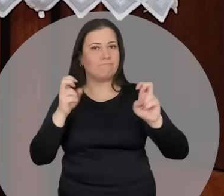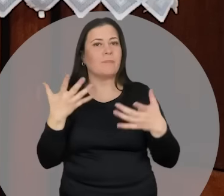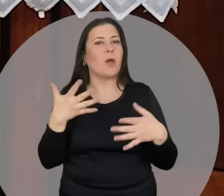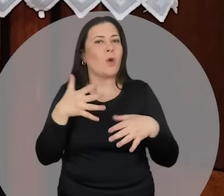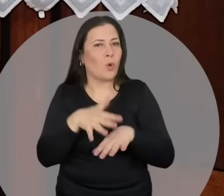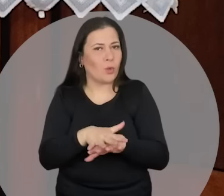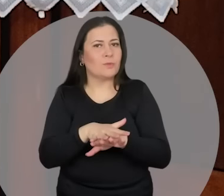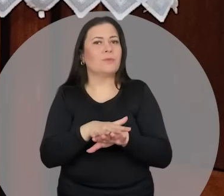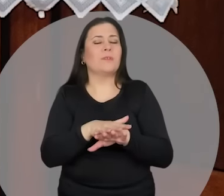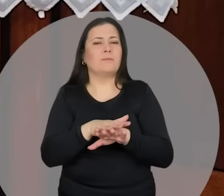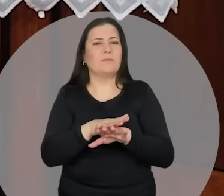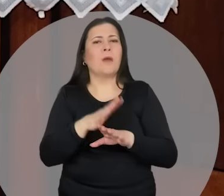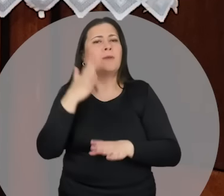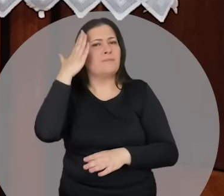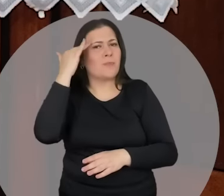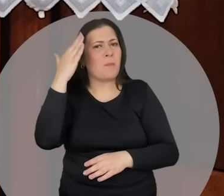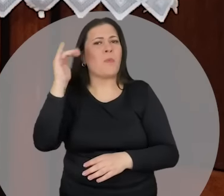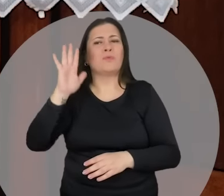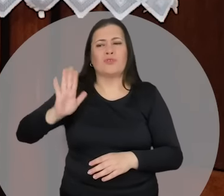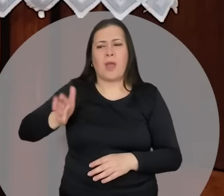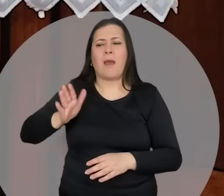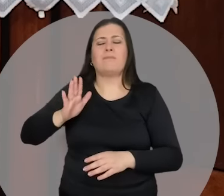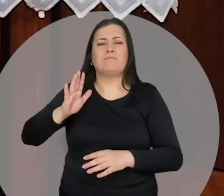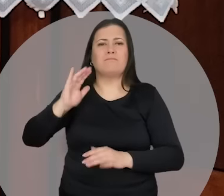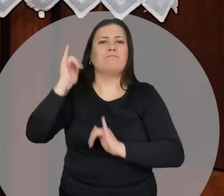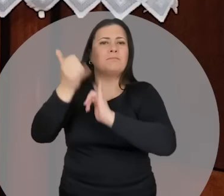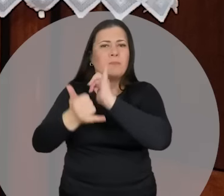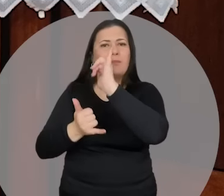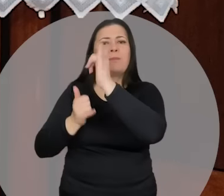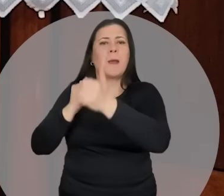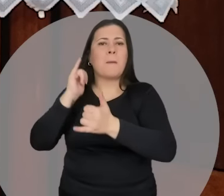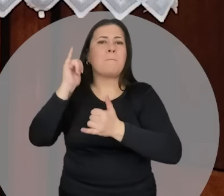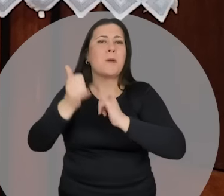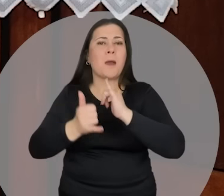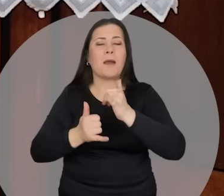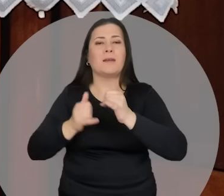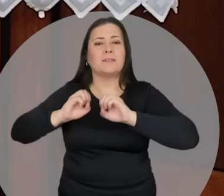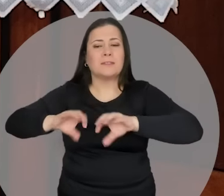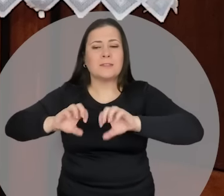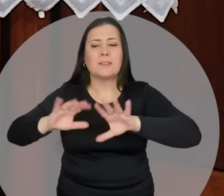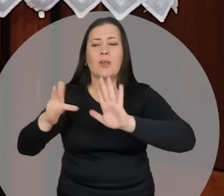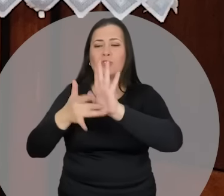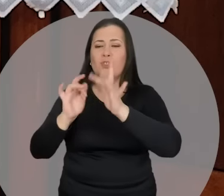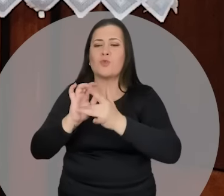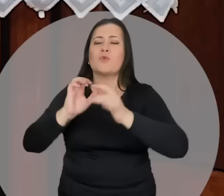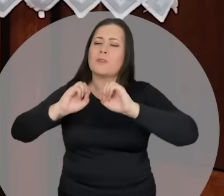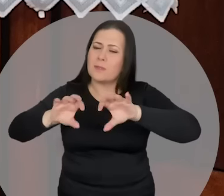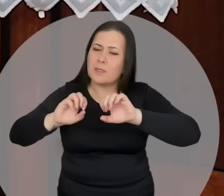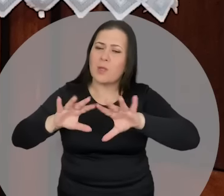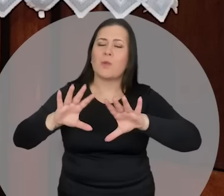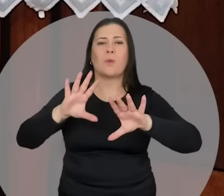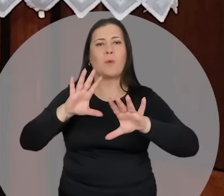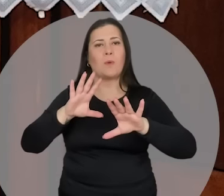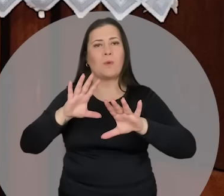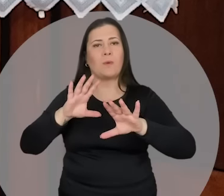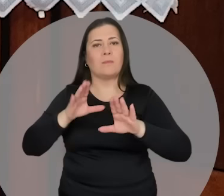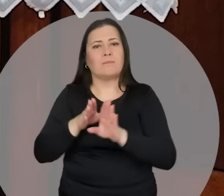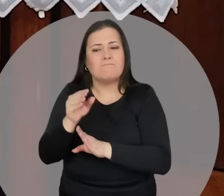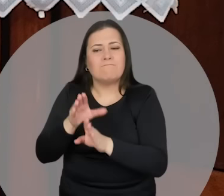tão ensinado e praticado por Jesus, não é diferente. A inclusão e o